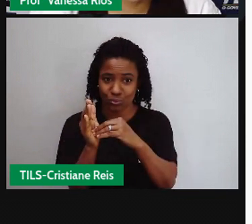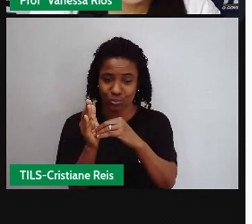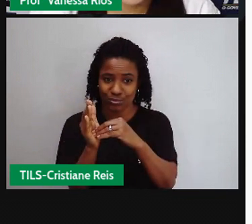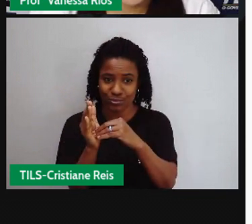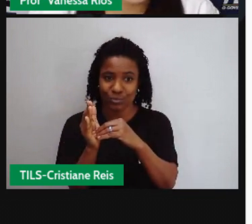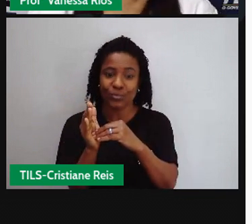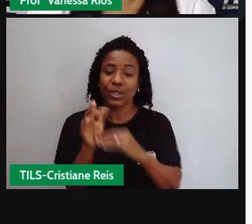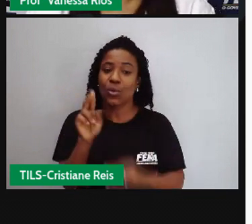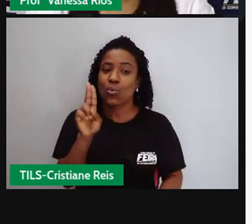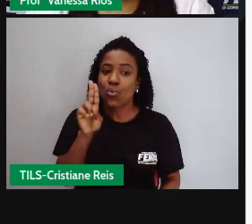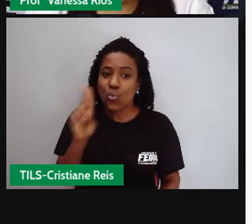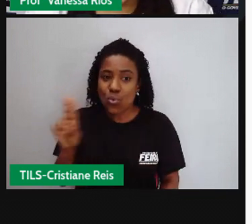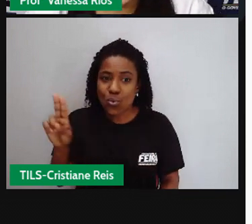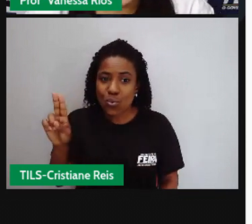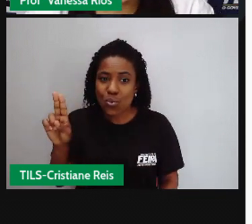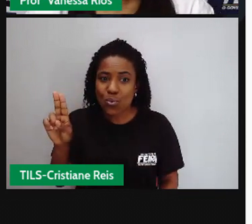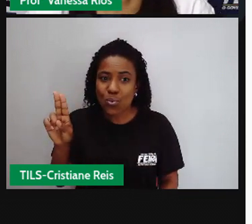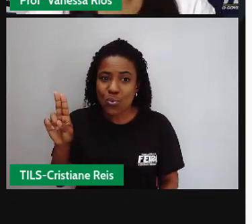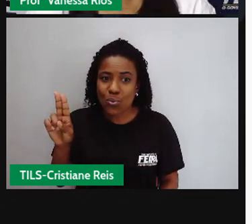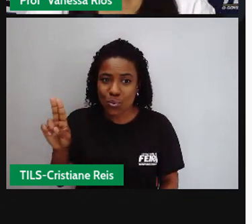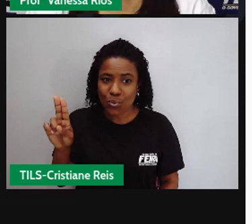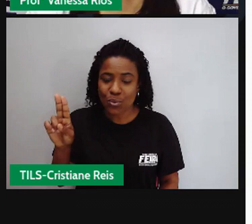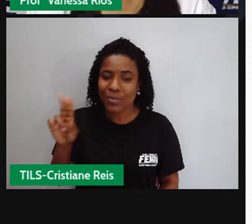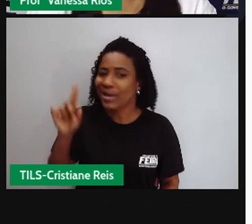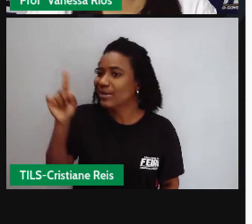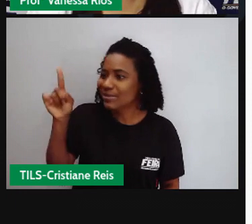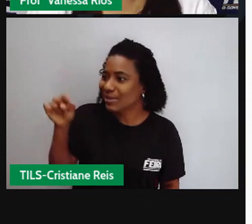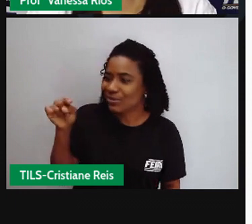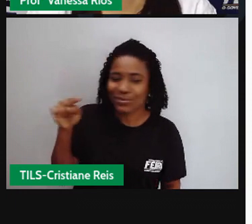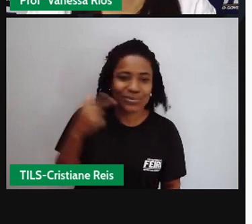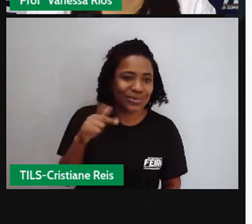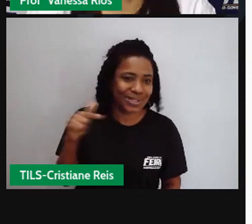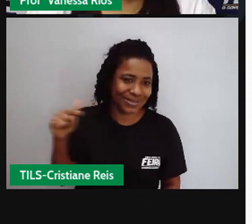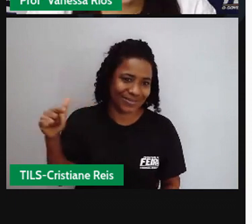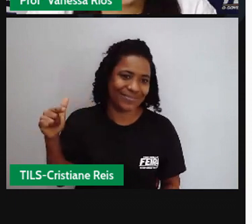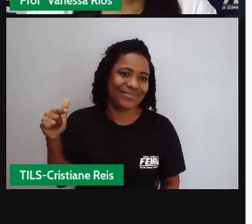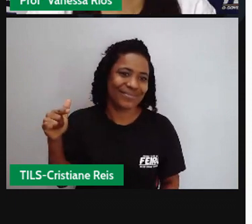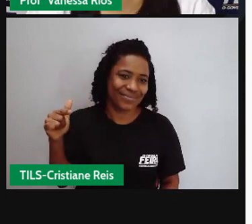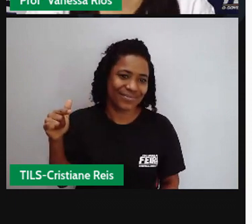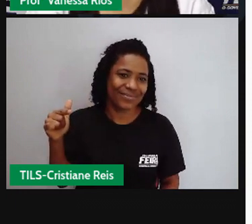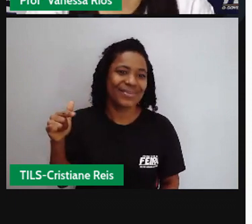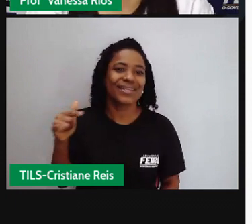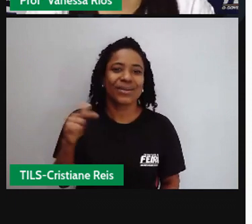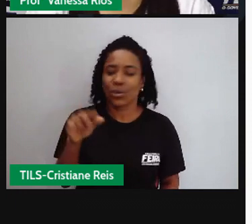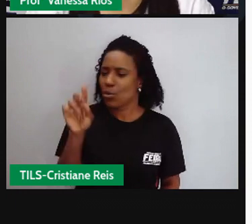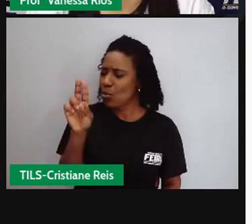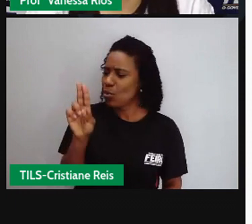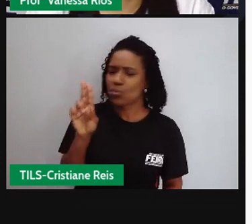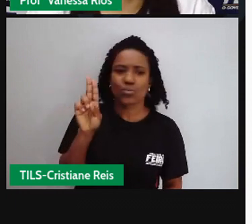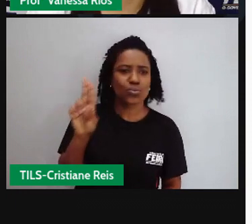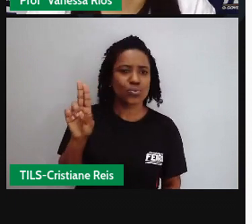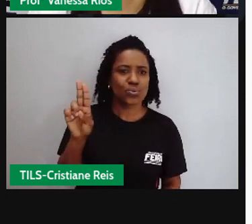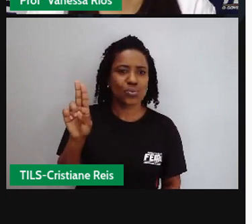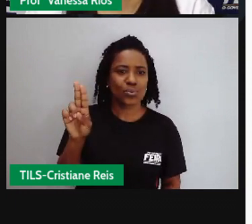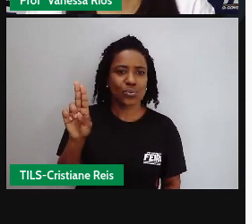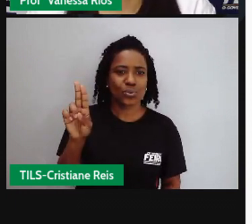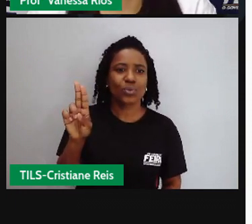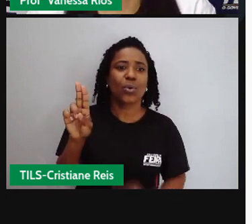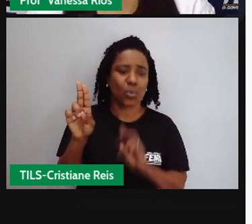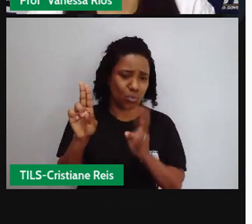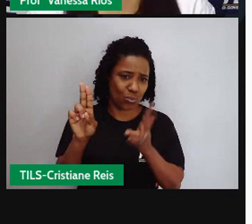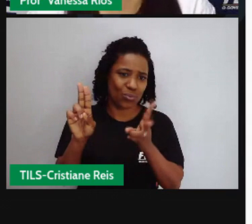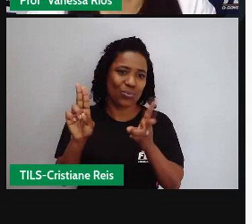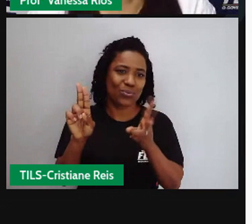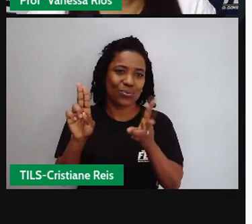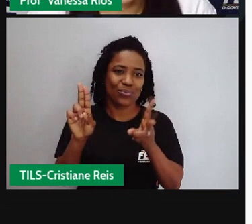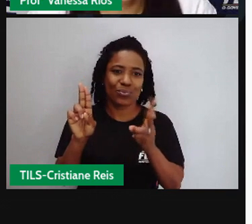U no final, mas ela não tem acento, então eu já entendo que tem som de U e é escrito com U mesmo. E aí é o